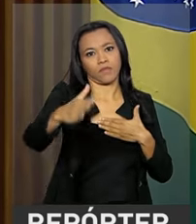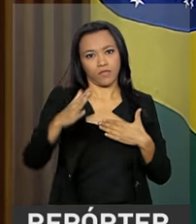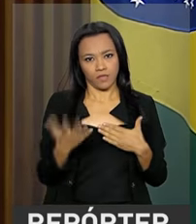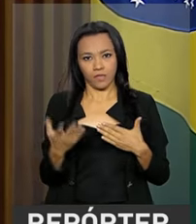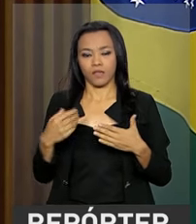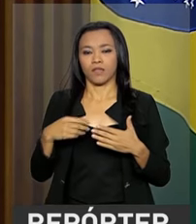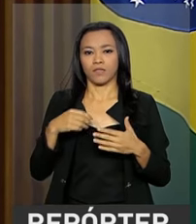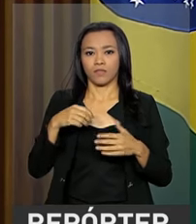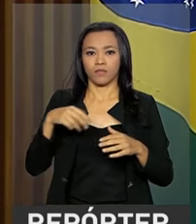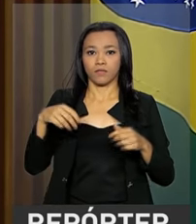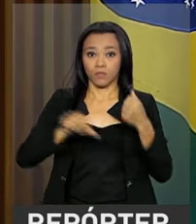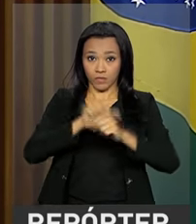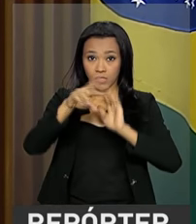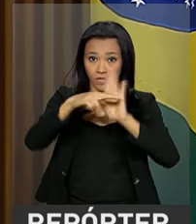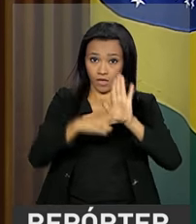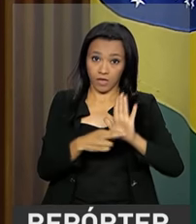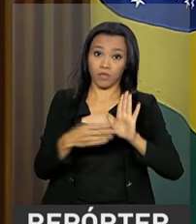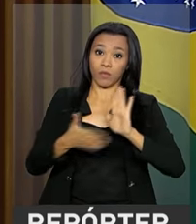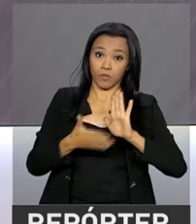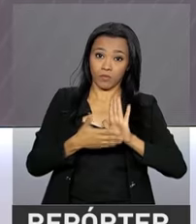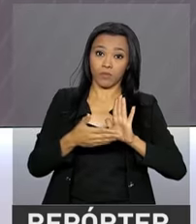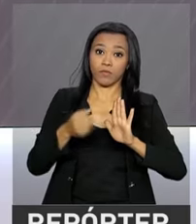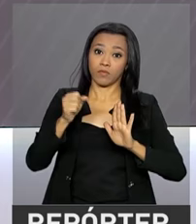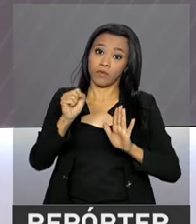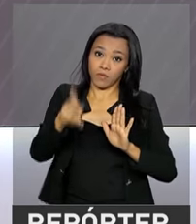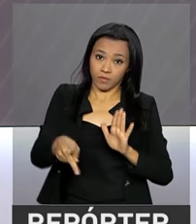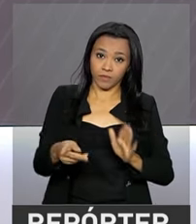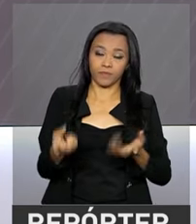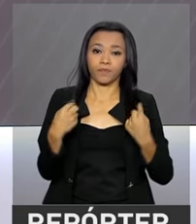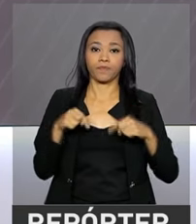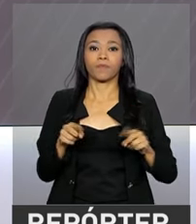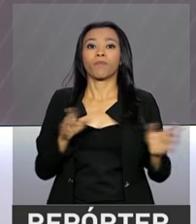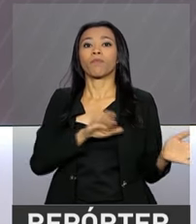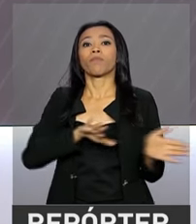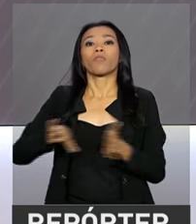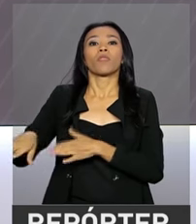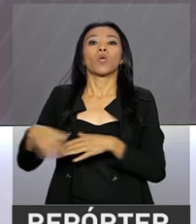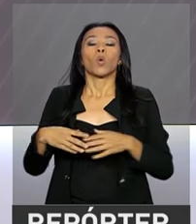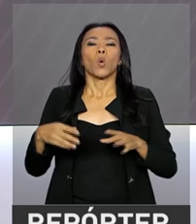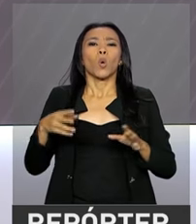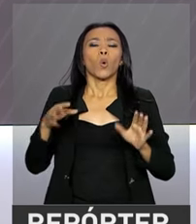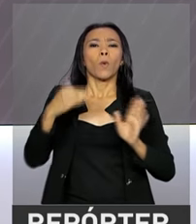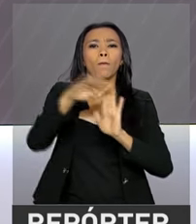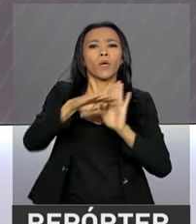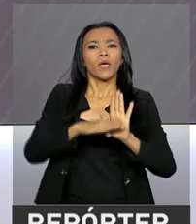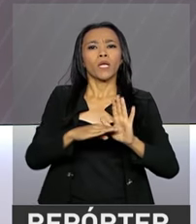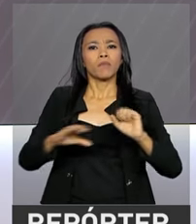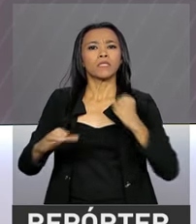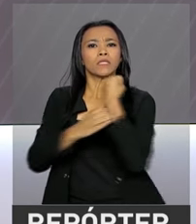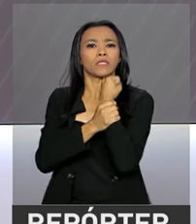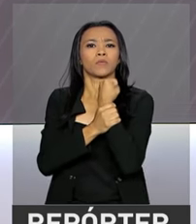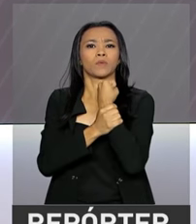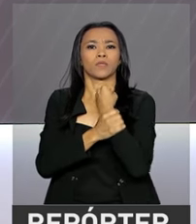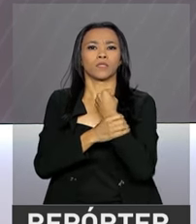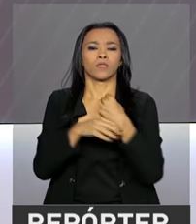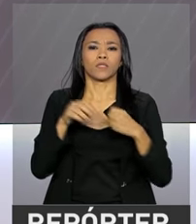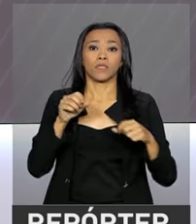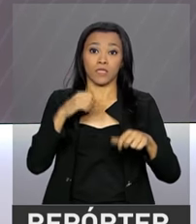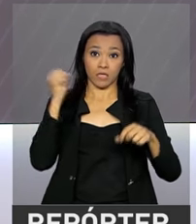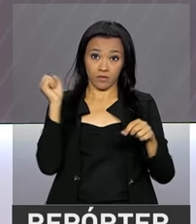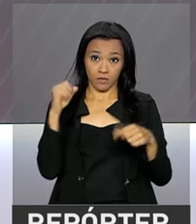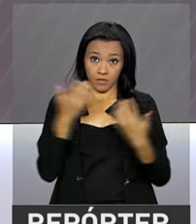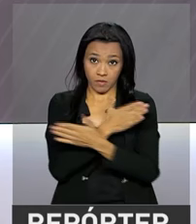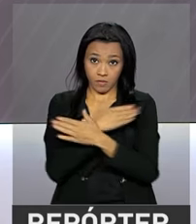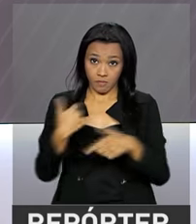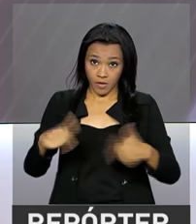previdenciária do nosso país o programa de seguro emprego pse ultrapassou a marca de 2